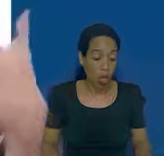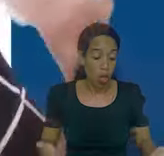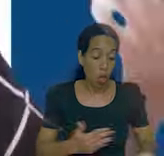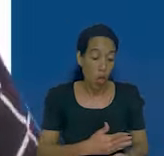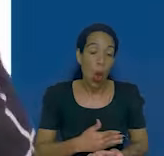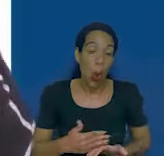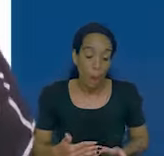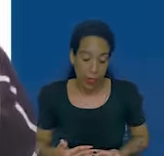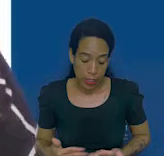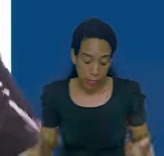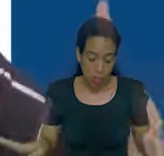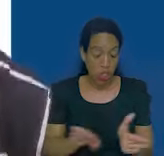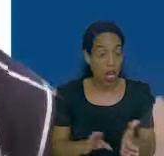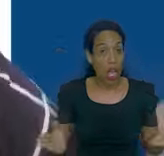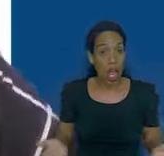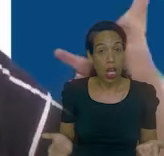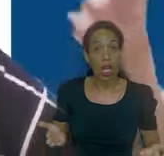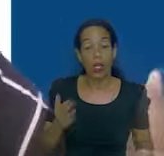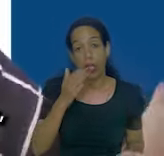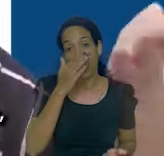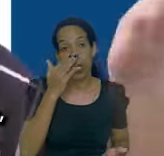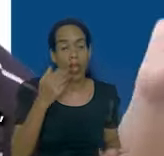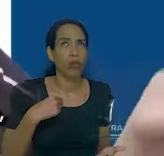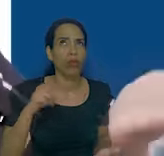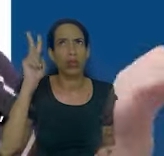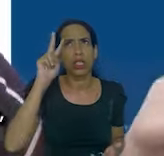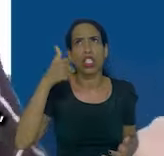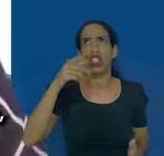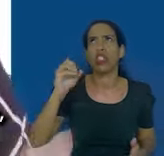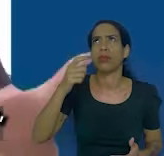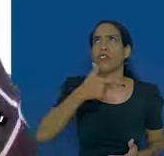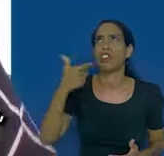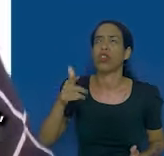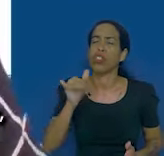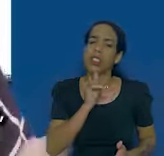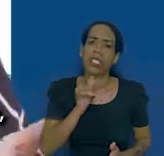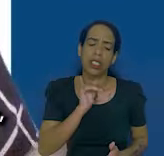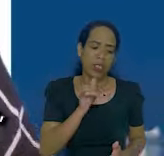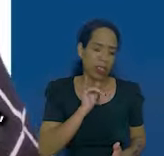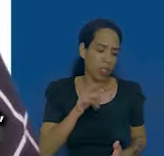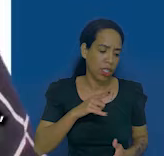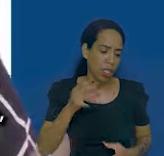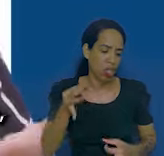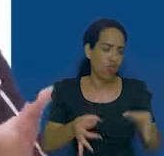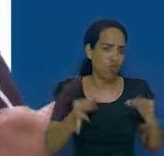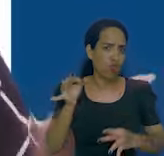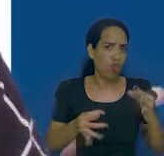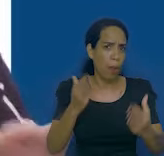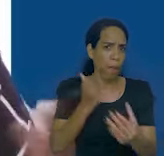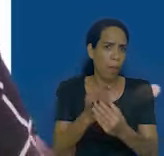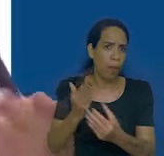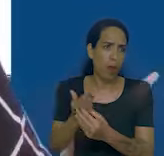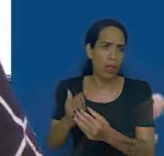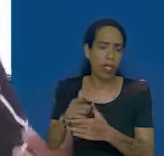estão começando a chegar agora, eu não me lembro de, em 2022, por exemplo, eu ter julgado